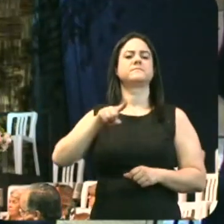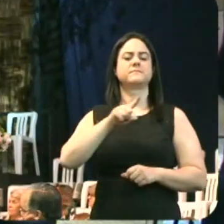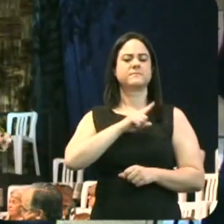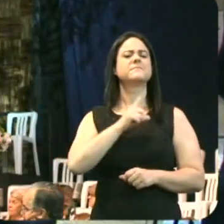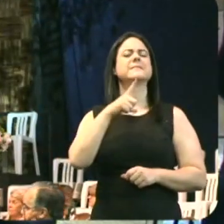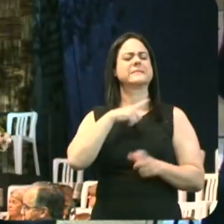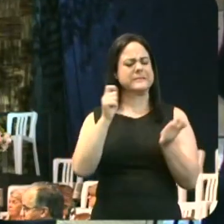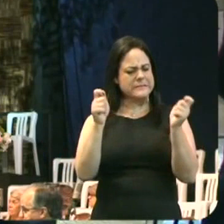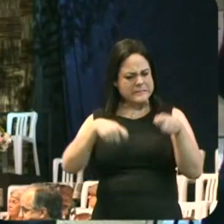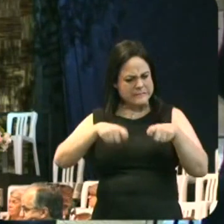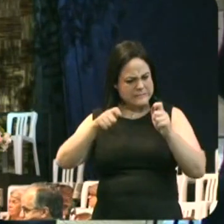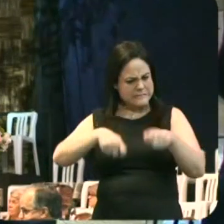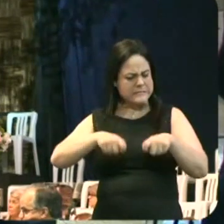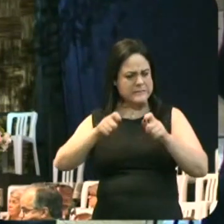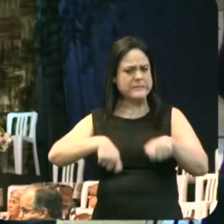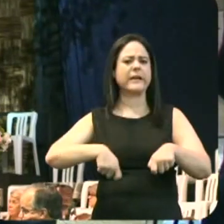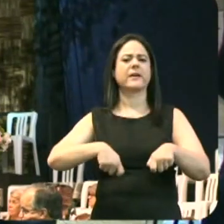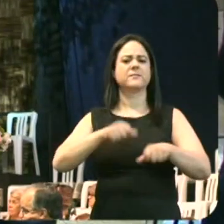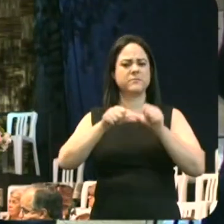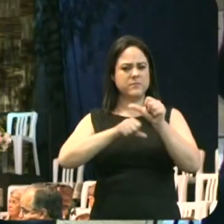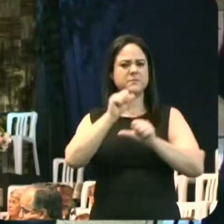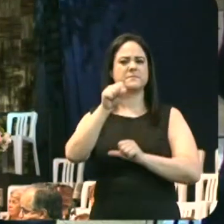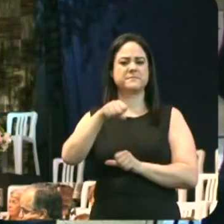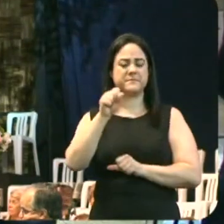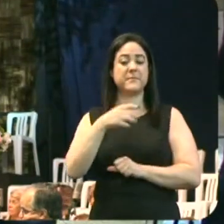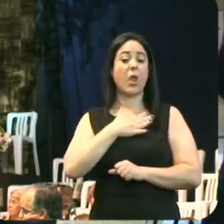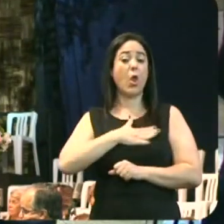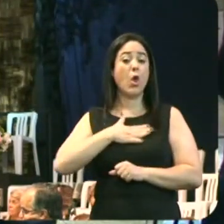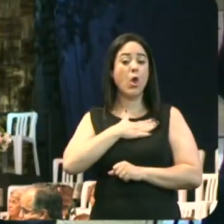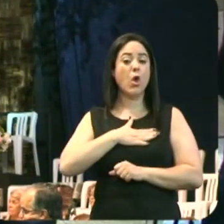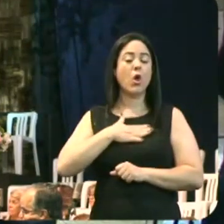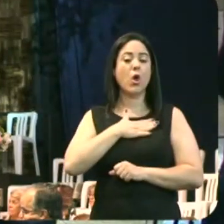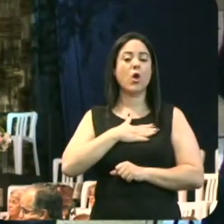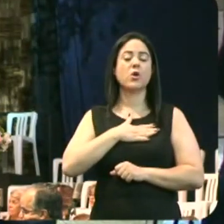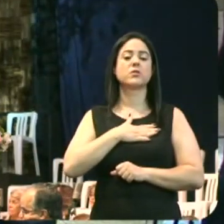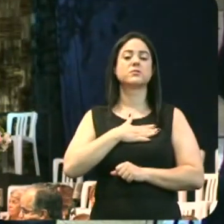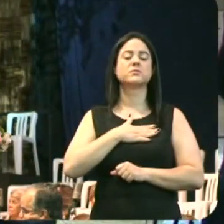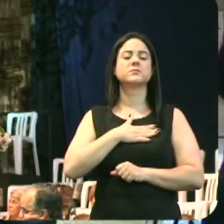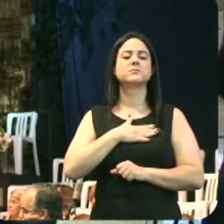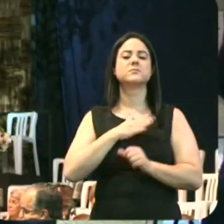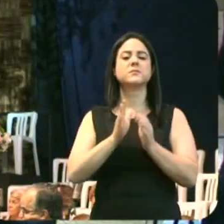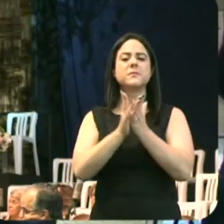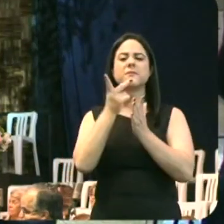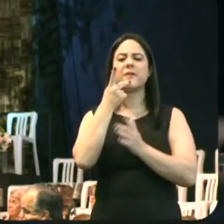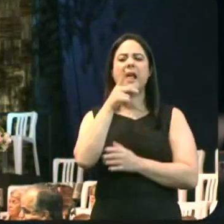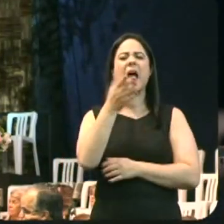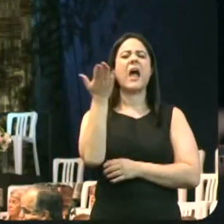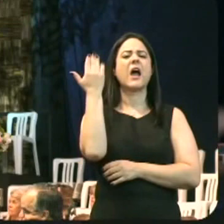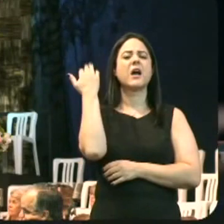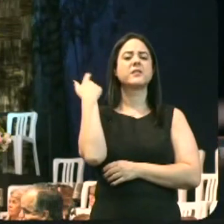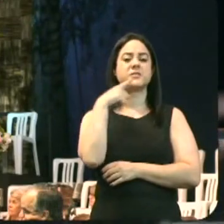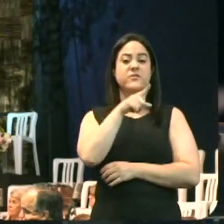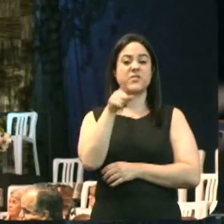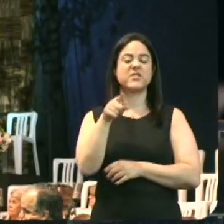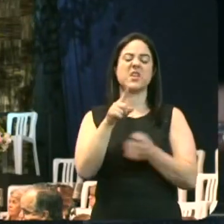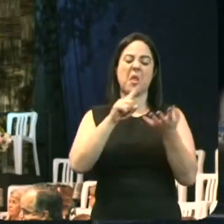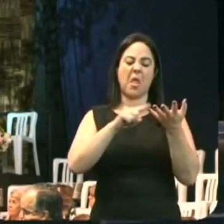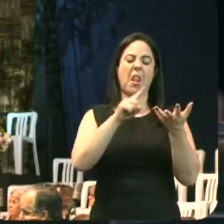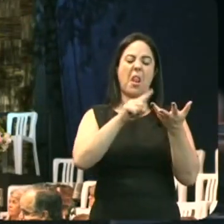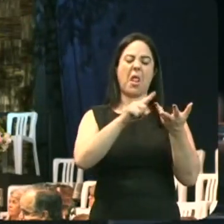Tem jeito. E eu gosto da palavra de Deus porque ela diz, antes vocês eram